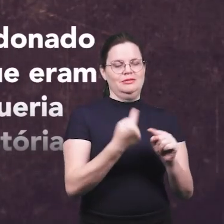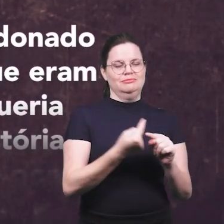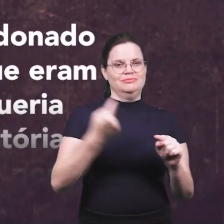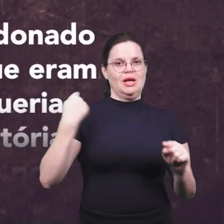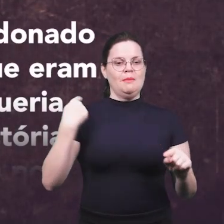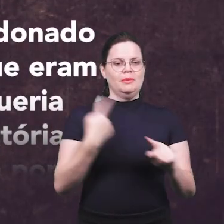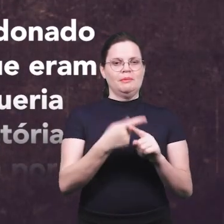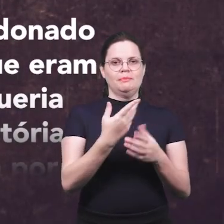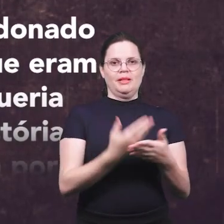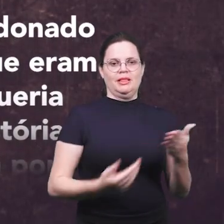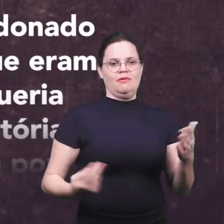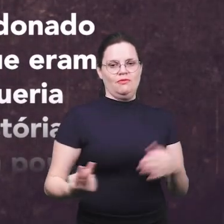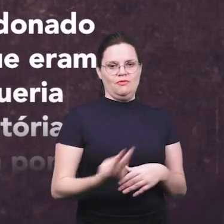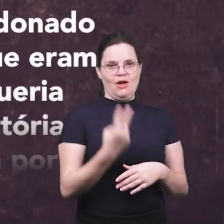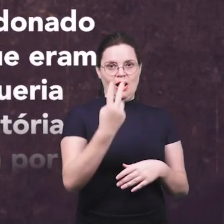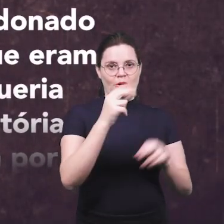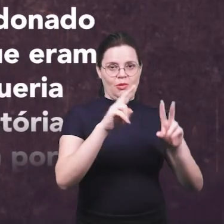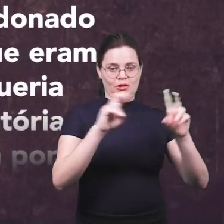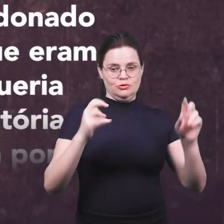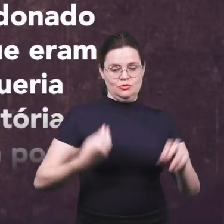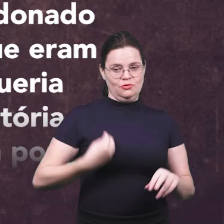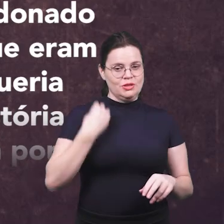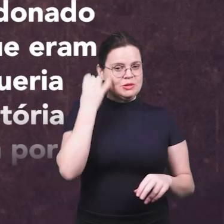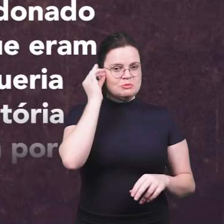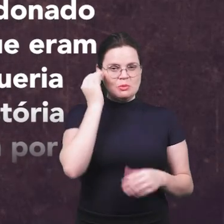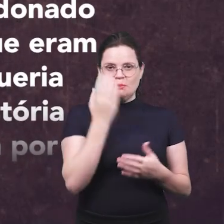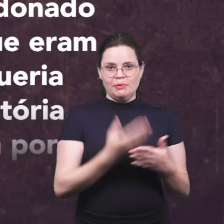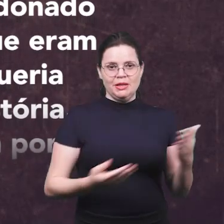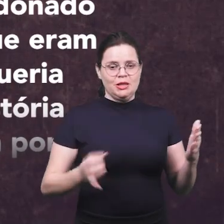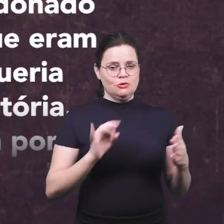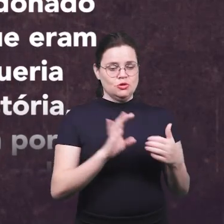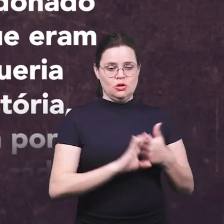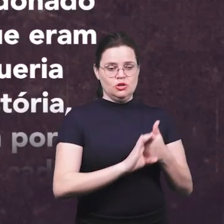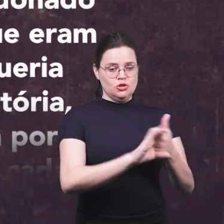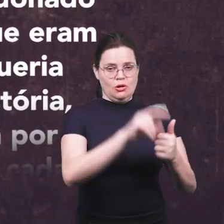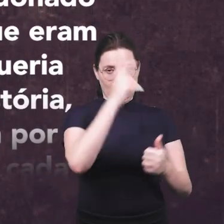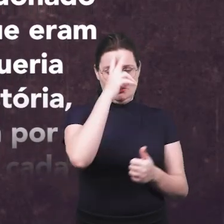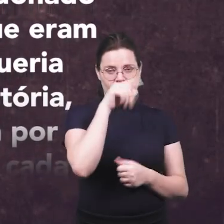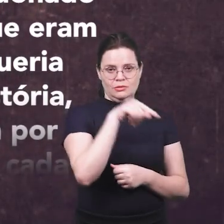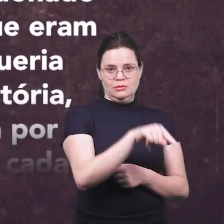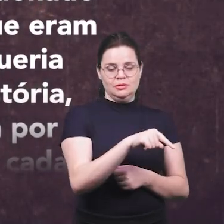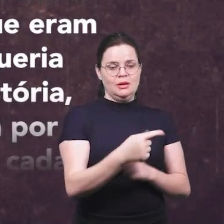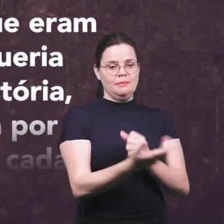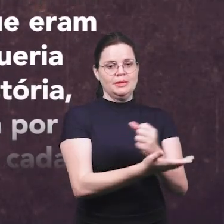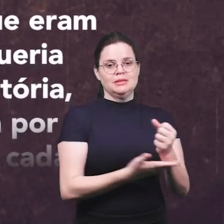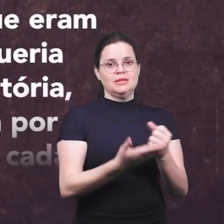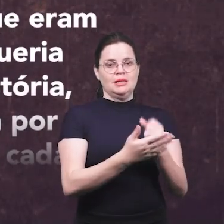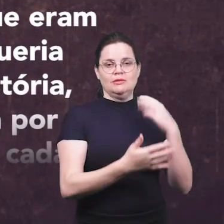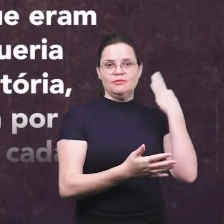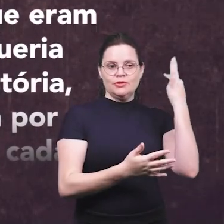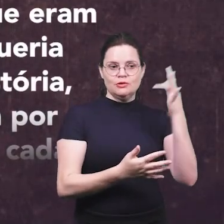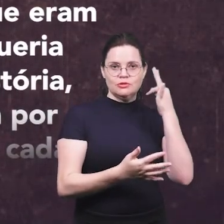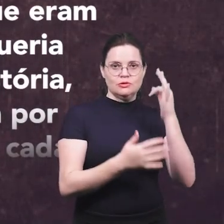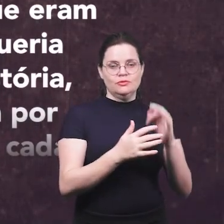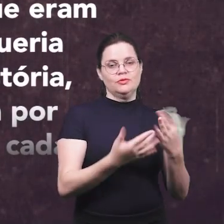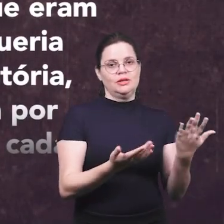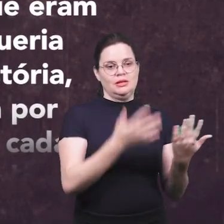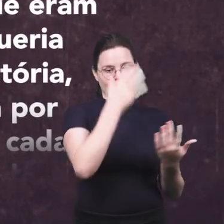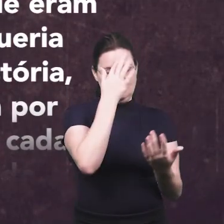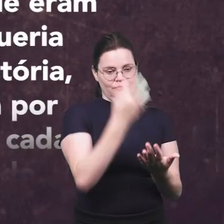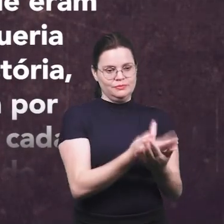espirituais, tornando-se exclusivamente um cristianismo apenas histórico, baseado na filosofia da fé e da cultura